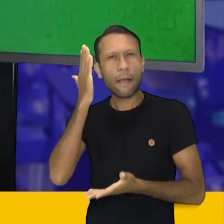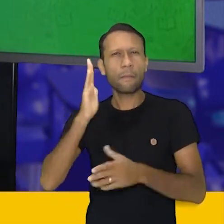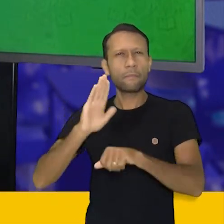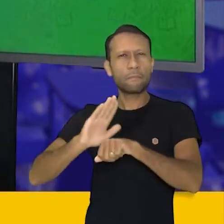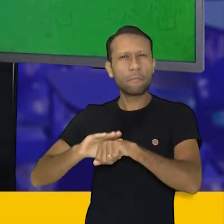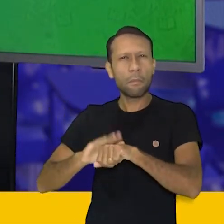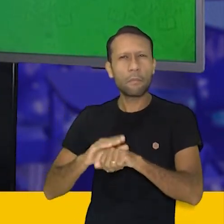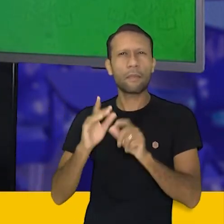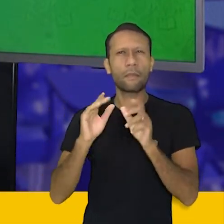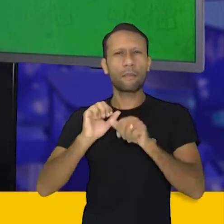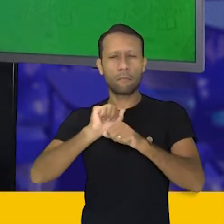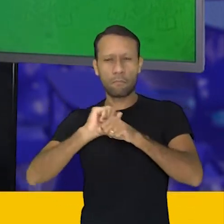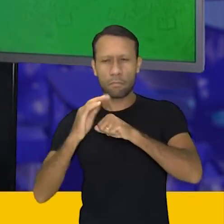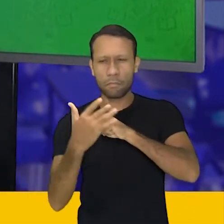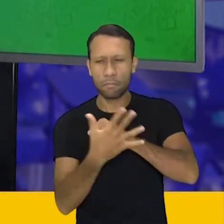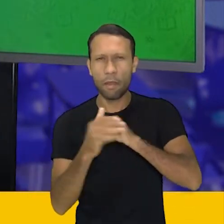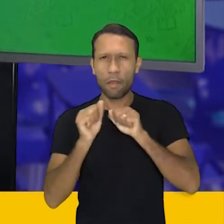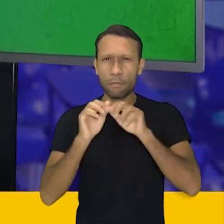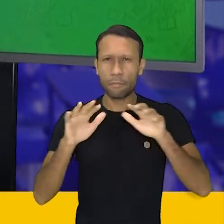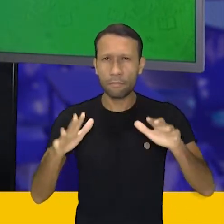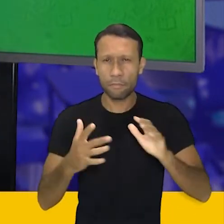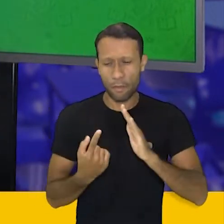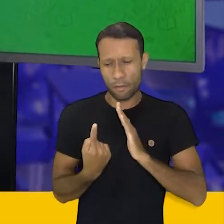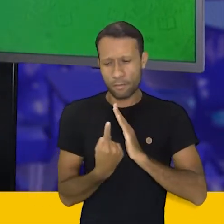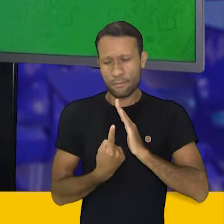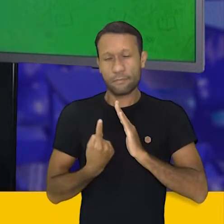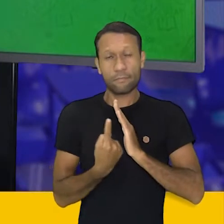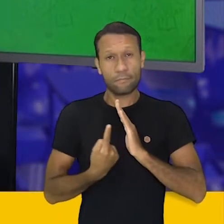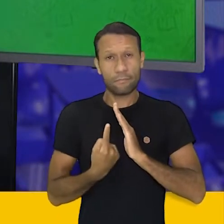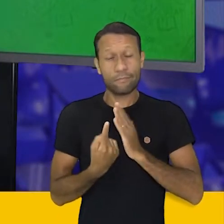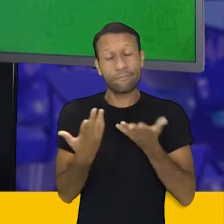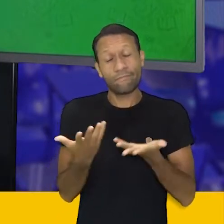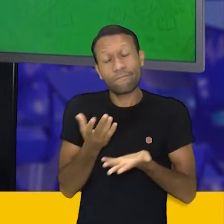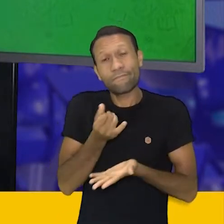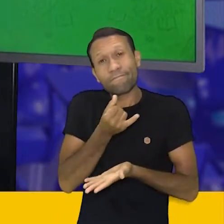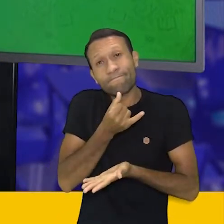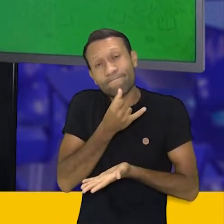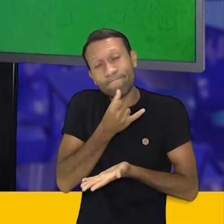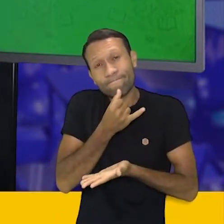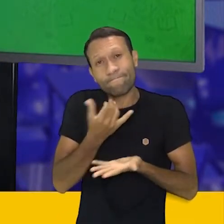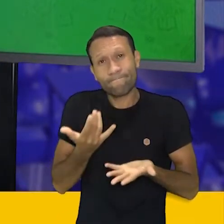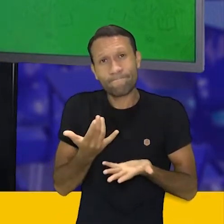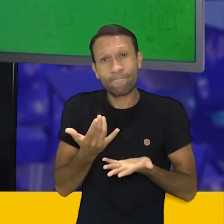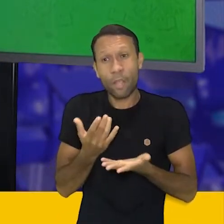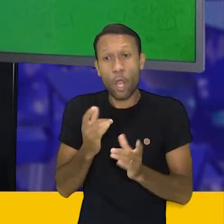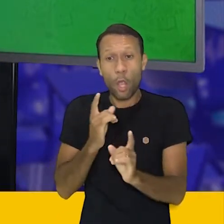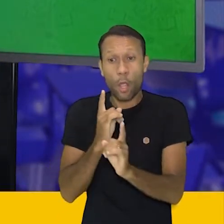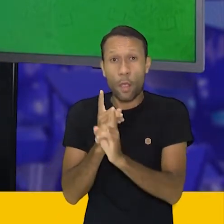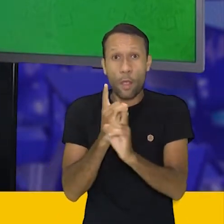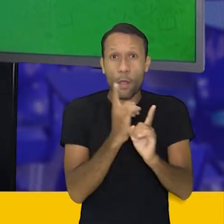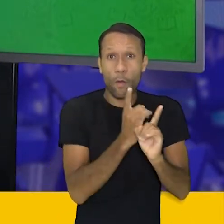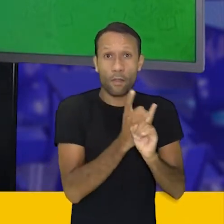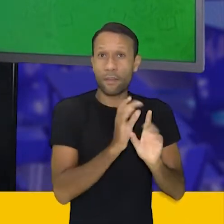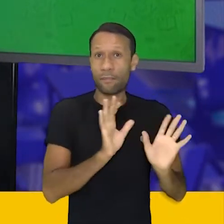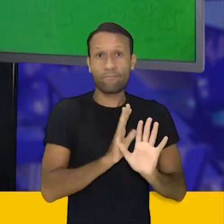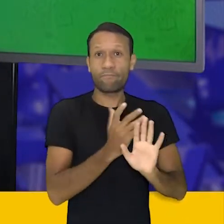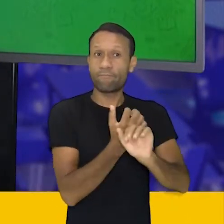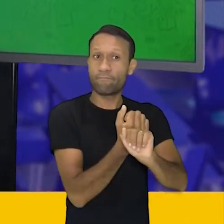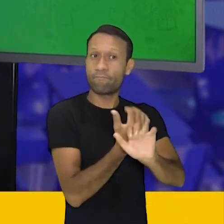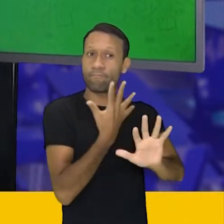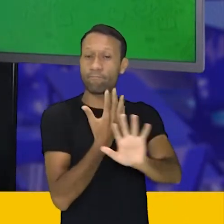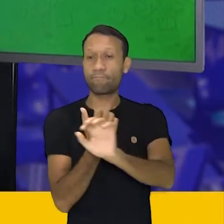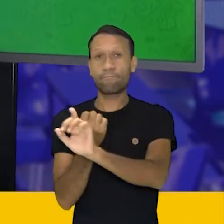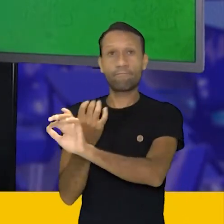tempo da pandemia, o tempo do isolamento social, infelizmente temos que nos encontrar